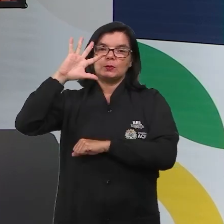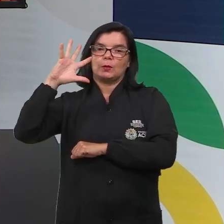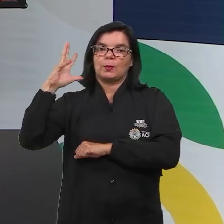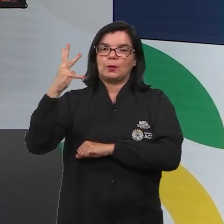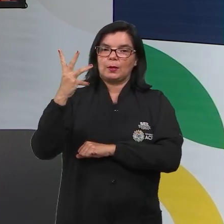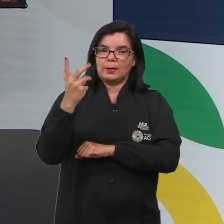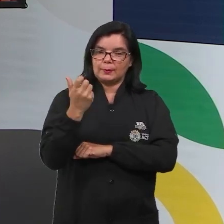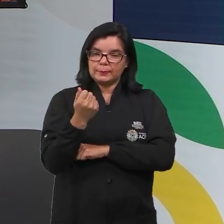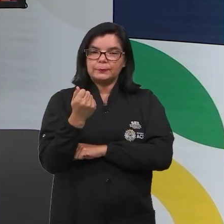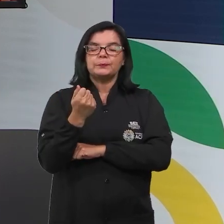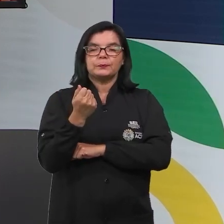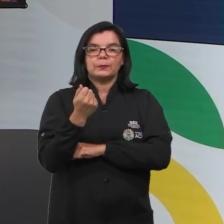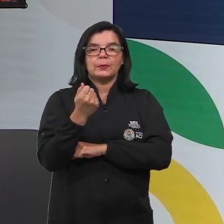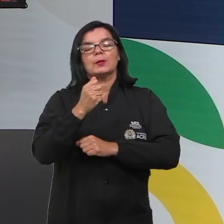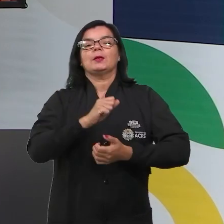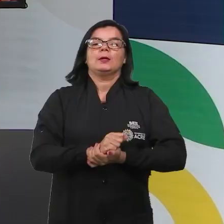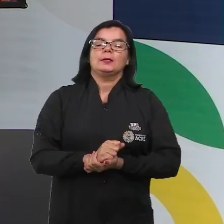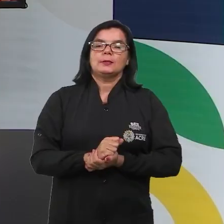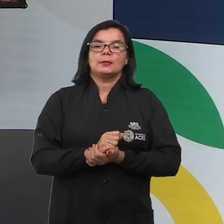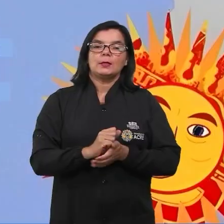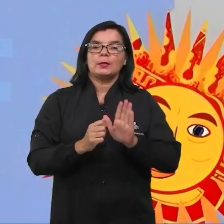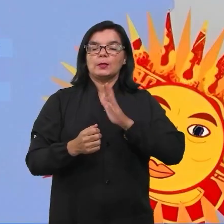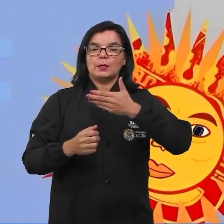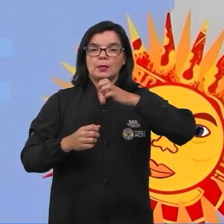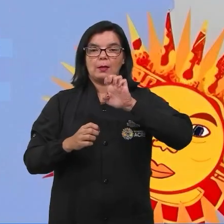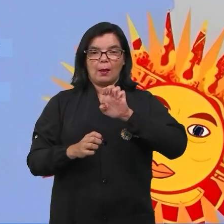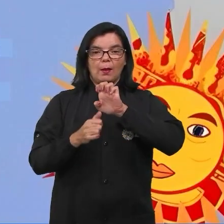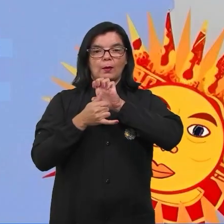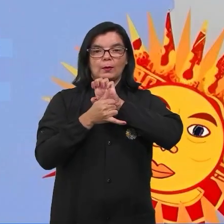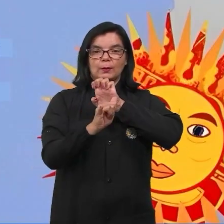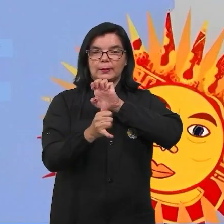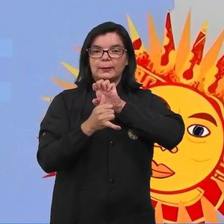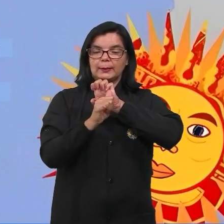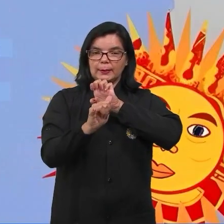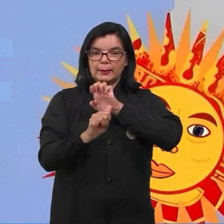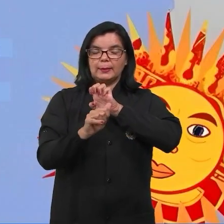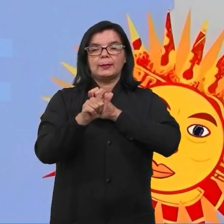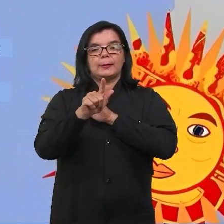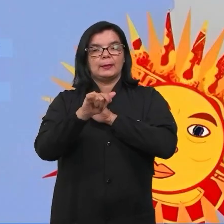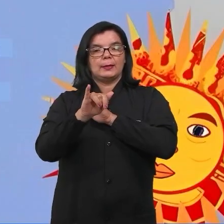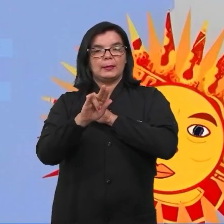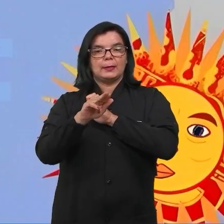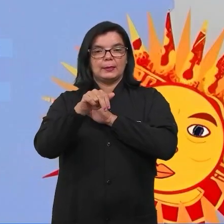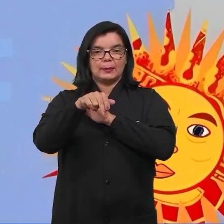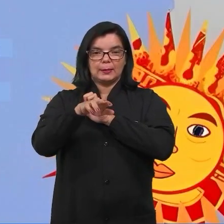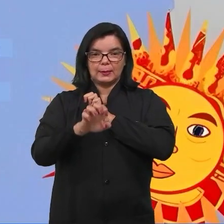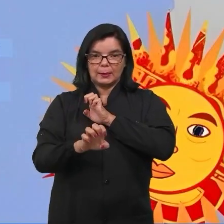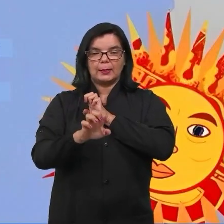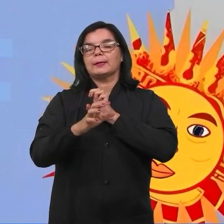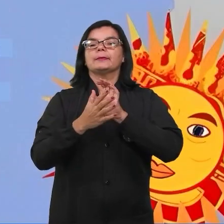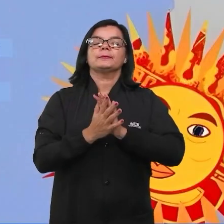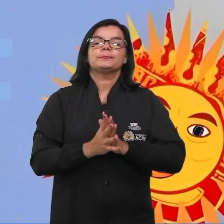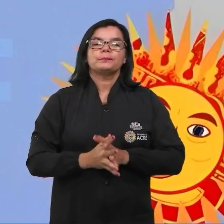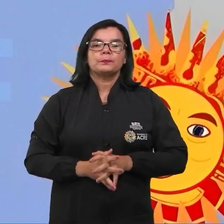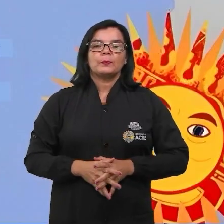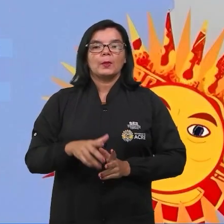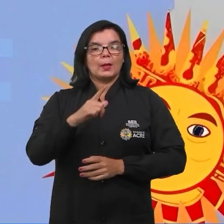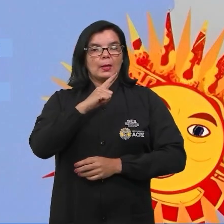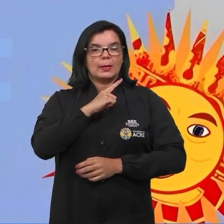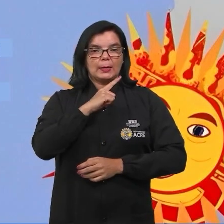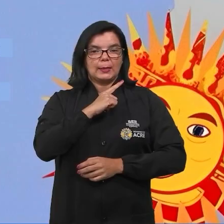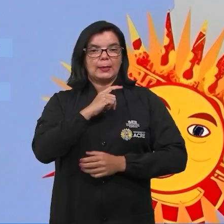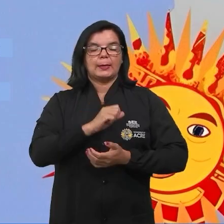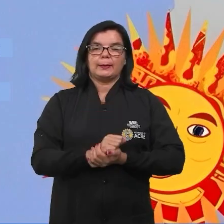que é a Guiné Equatorial. Só olharmos aqui no mapa, por favor, abre o mapa aqui, olha lá, né? Nós temos